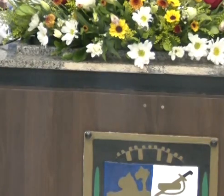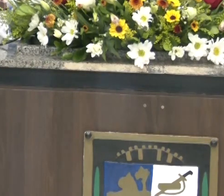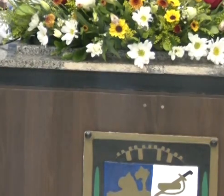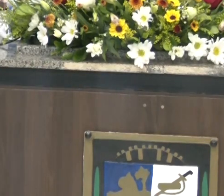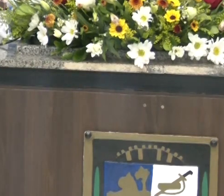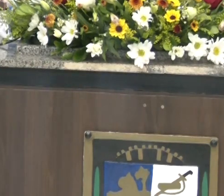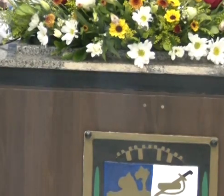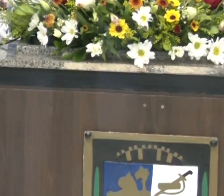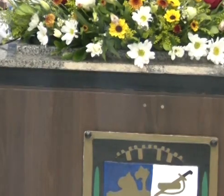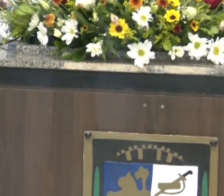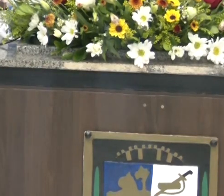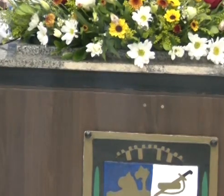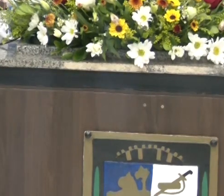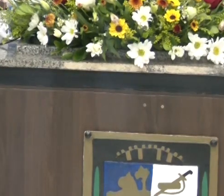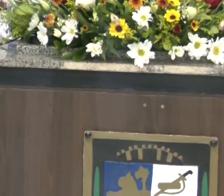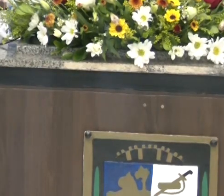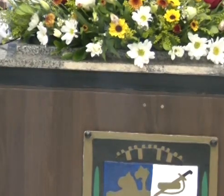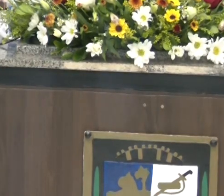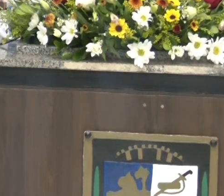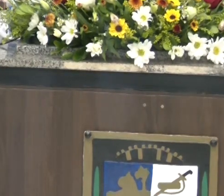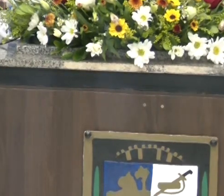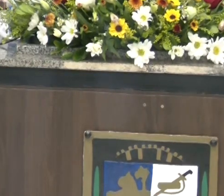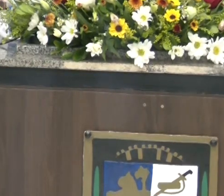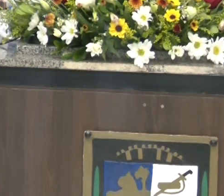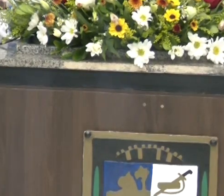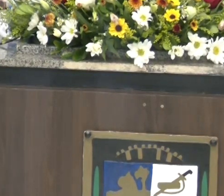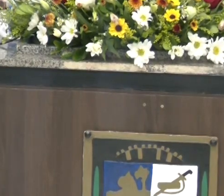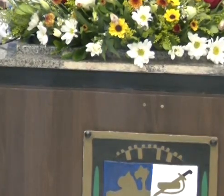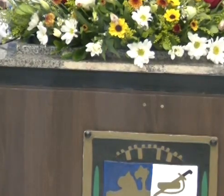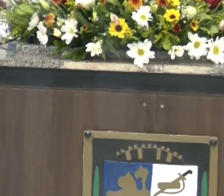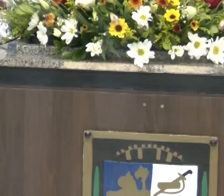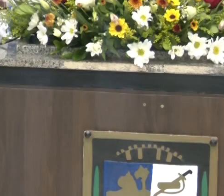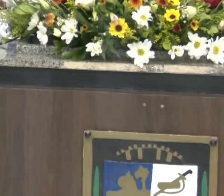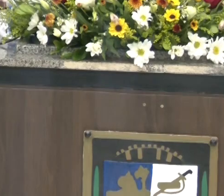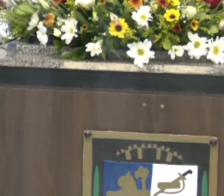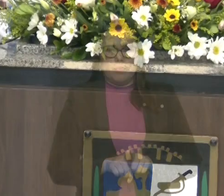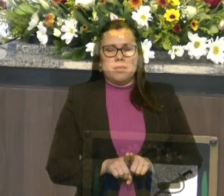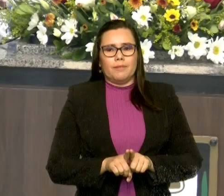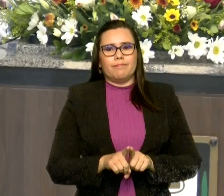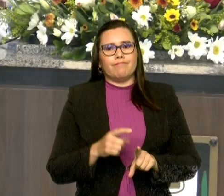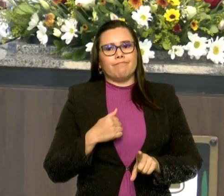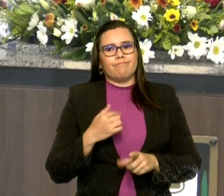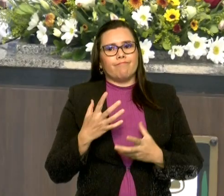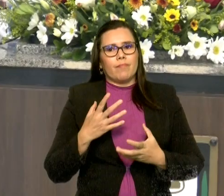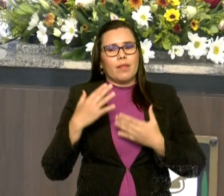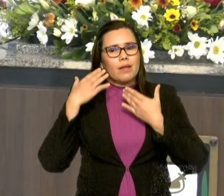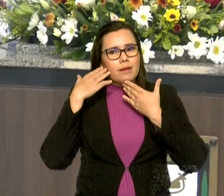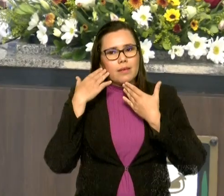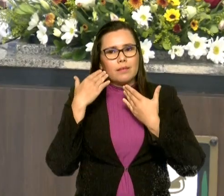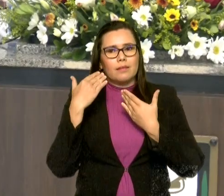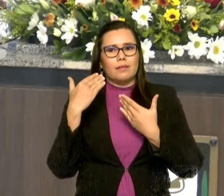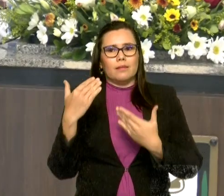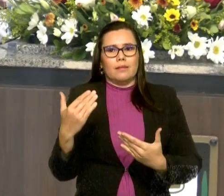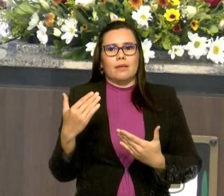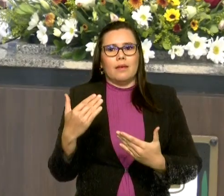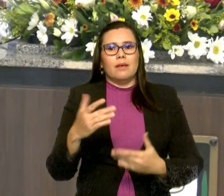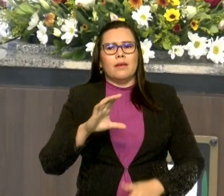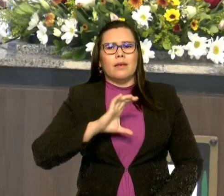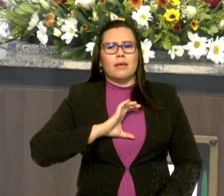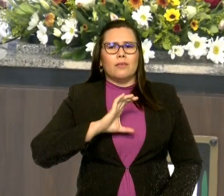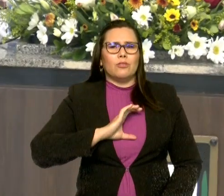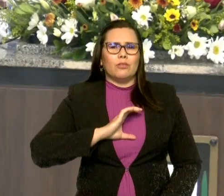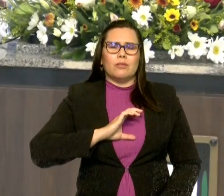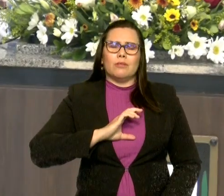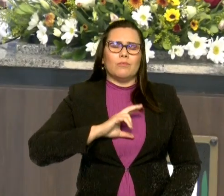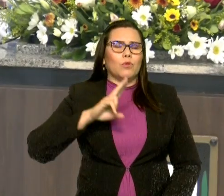vocês nesse momento. E passar depois dos agradecimentos, dizer que Caxias jamais vai esquecer esse momento. Vocês